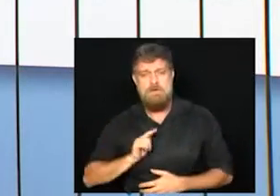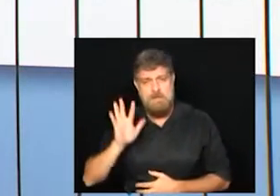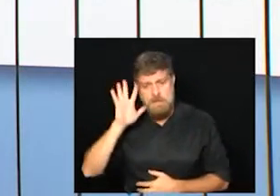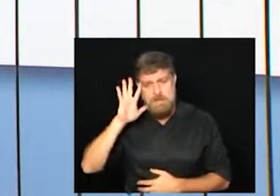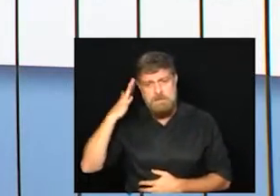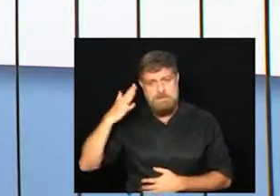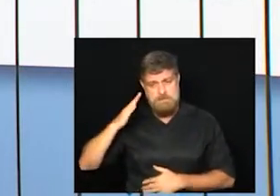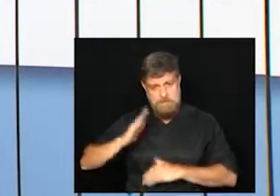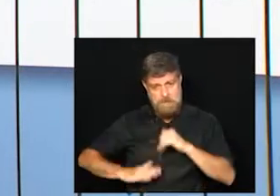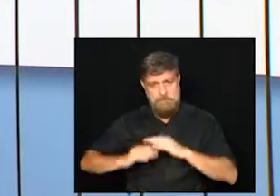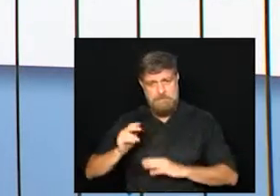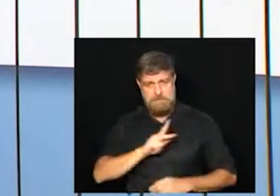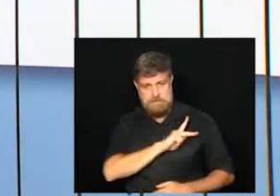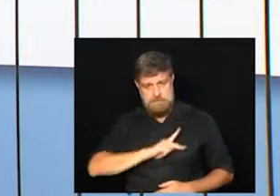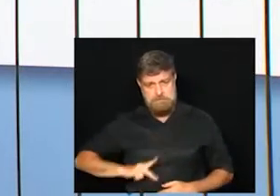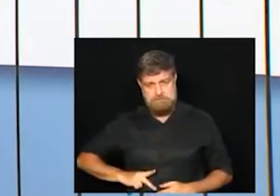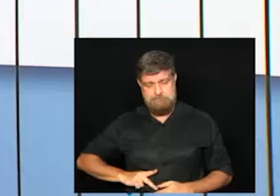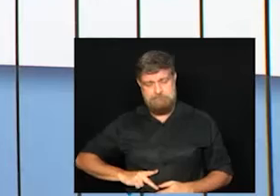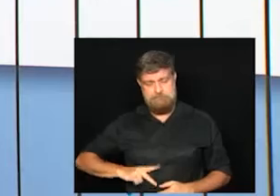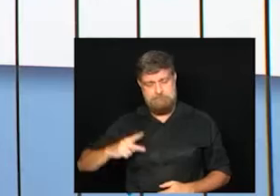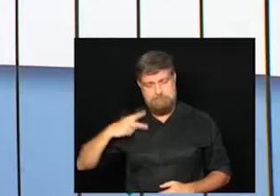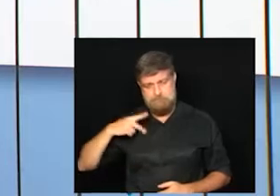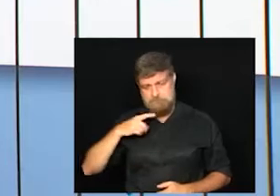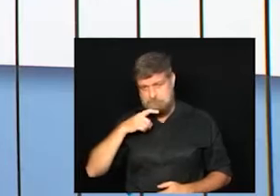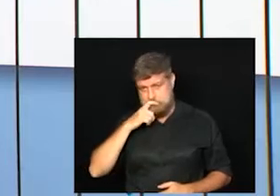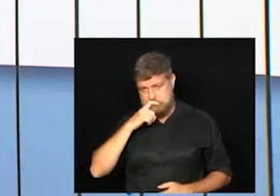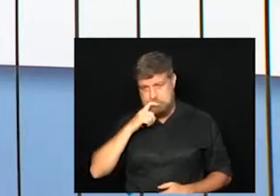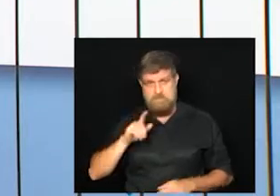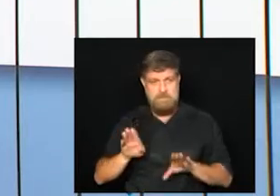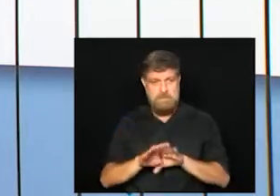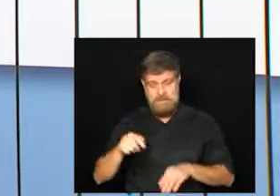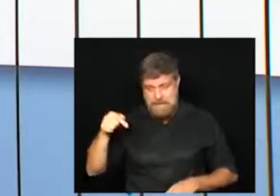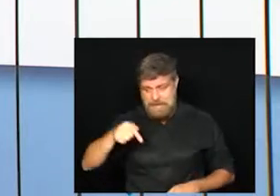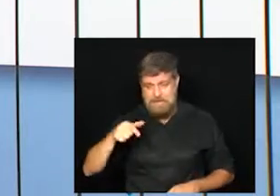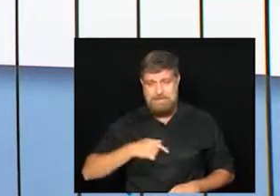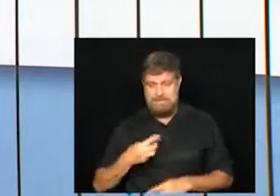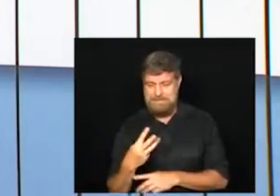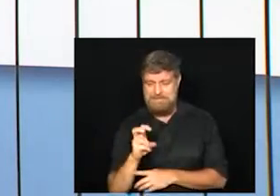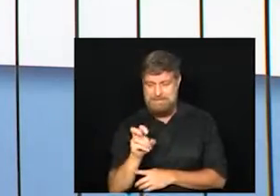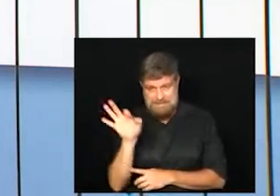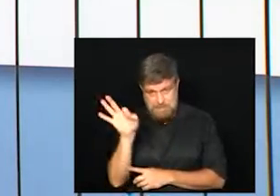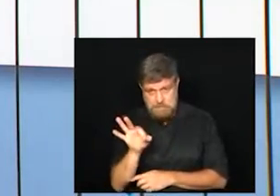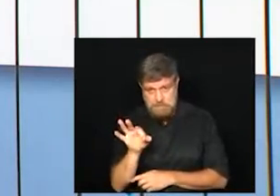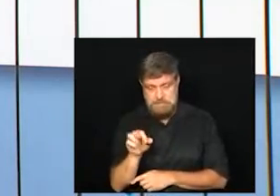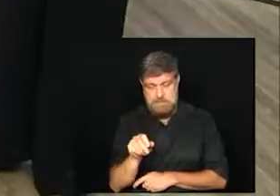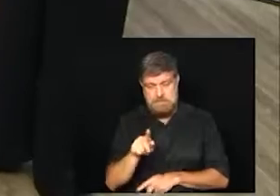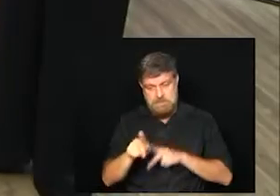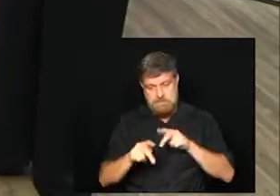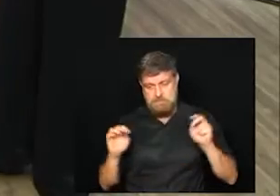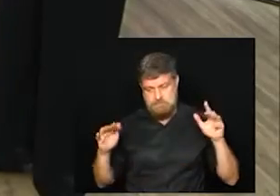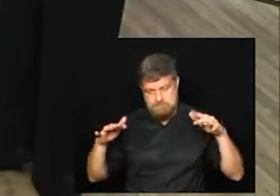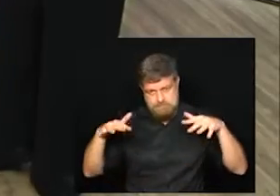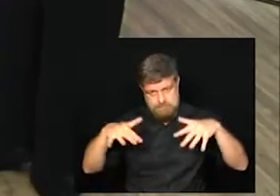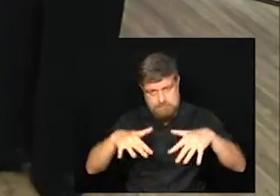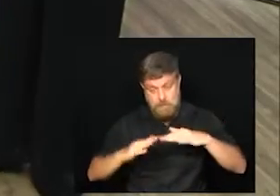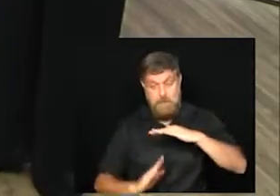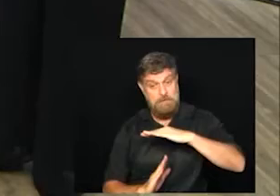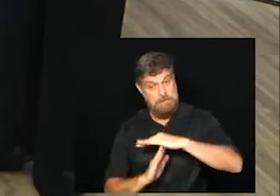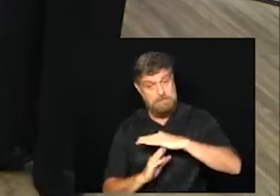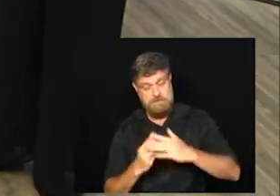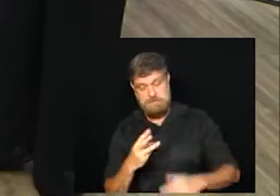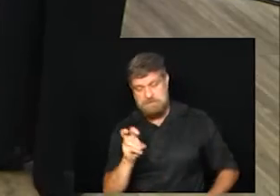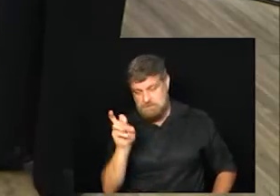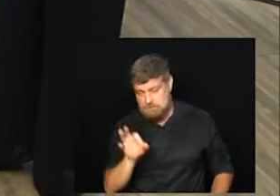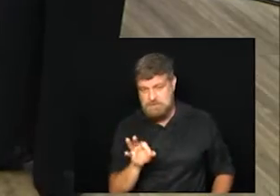de um ato da mesa, a Câmara recebe no plenário 35% da sua capacidade. Certíssimo, Nina Abreu. Muito